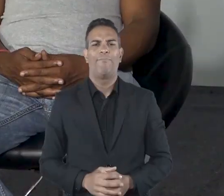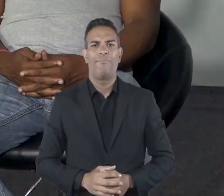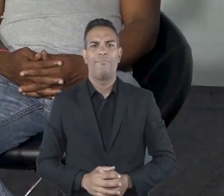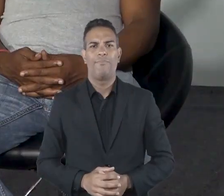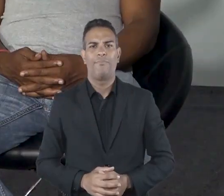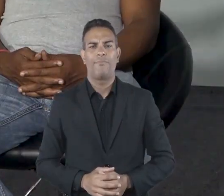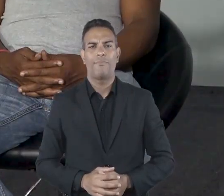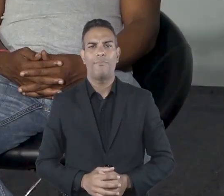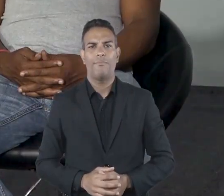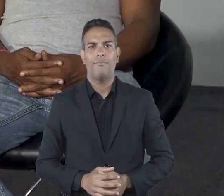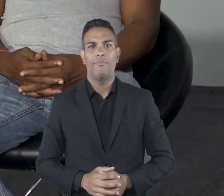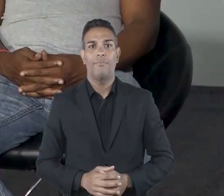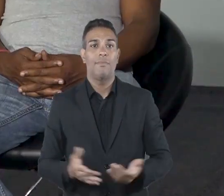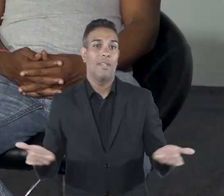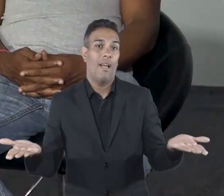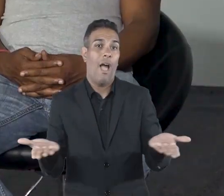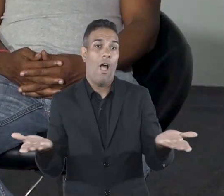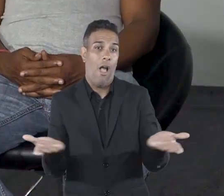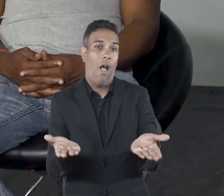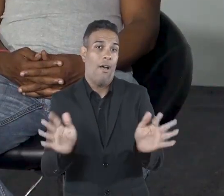precisa colocar na prática.